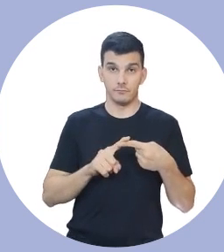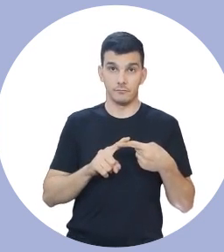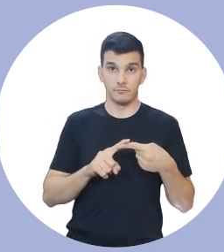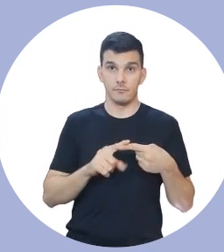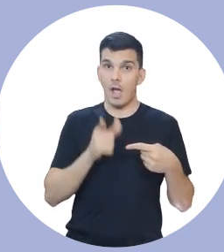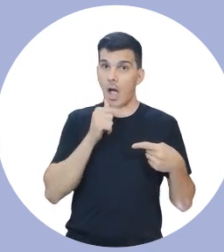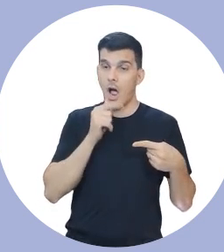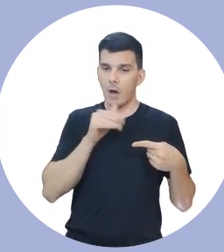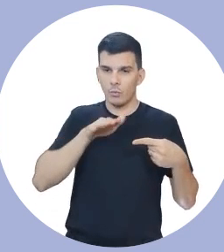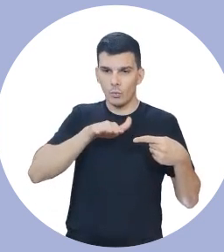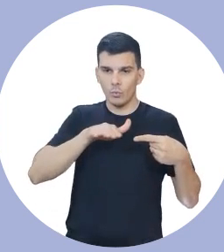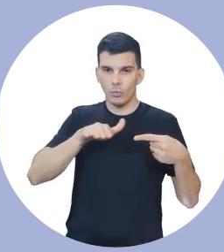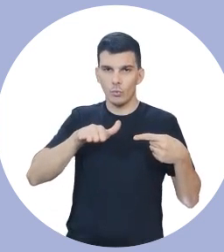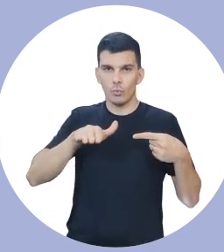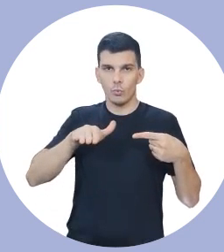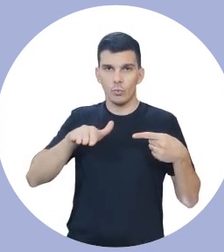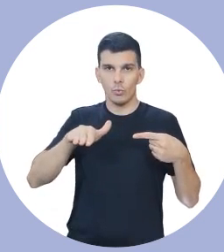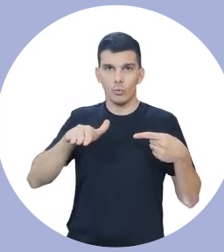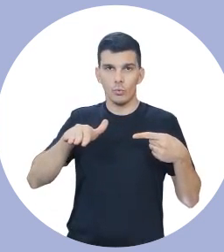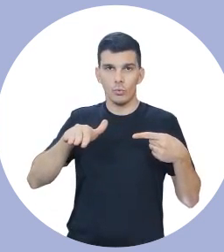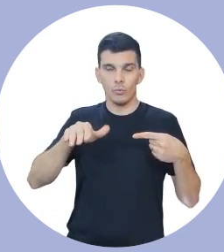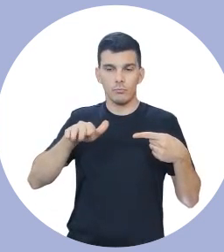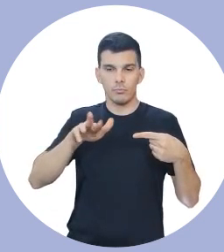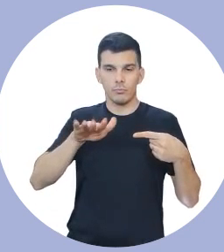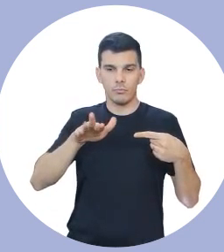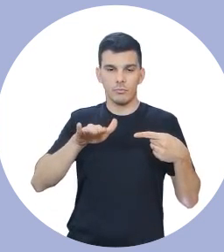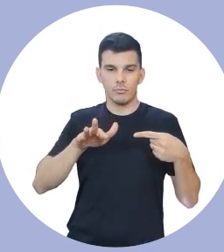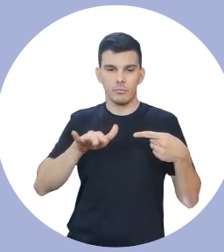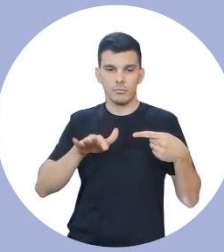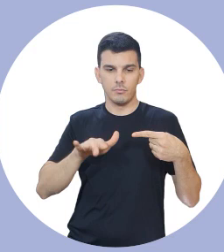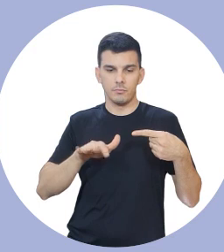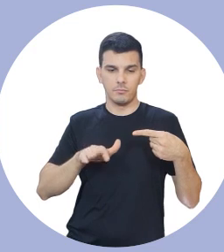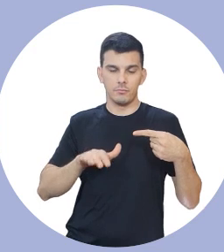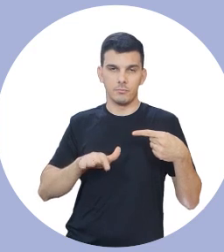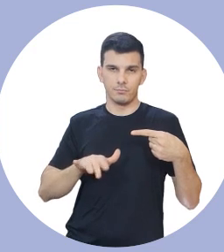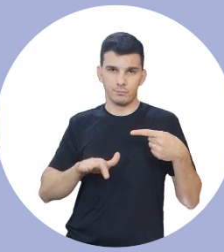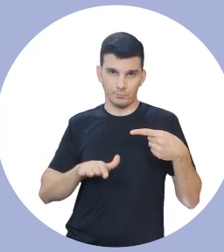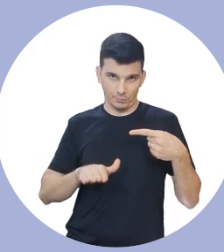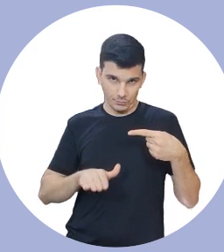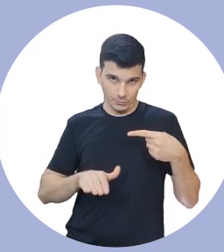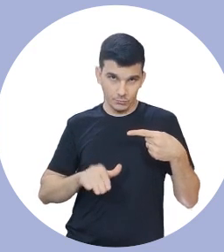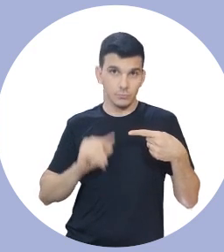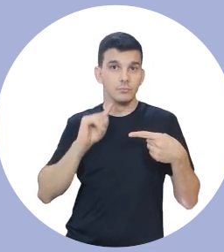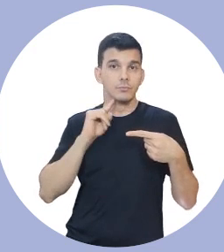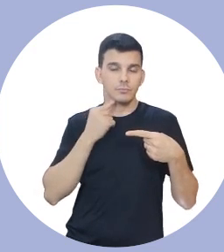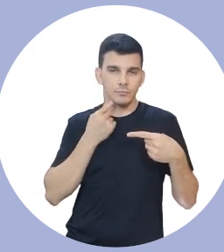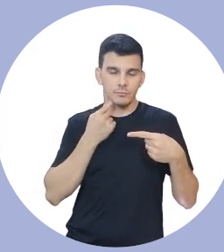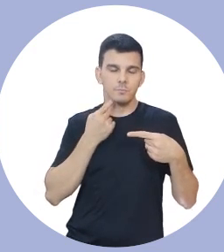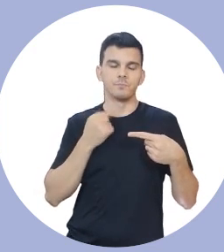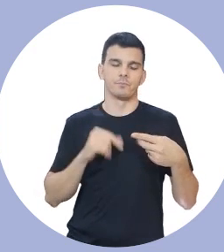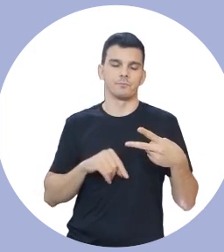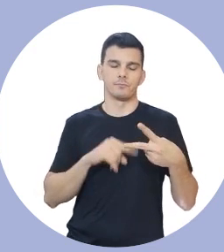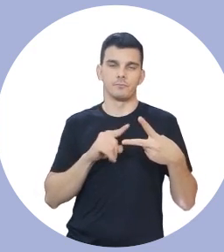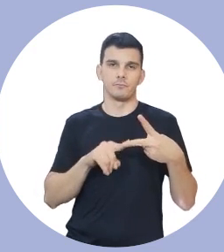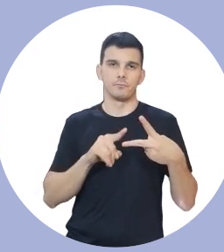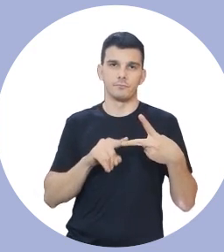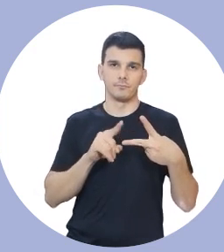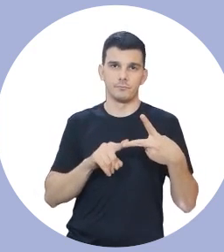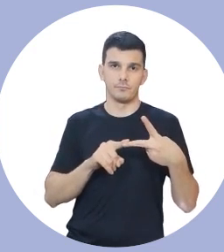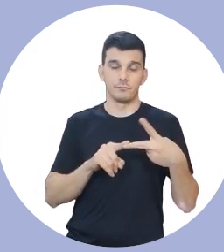Primeira etapa. Manter a água em repouso por um tempo adequado para a deposição no fundo do recipiente do material em